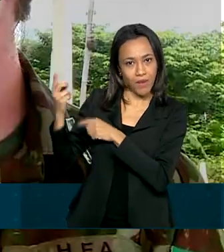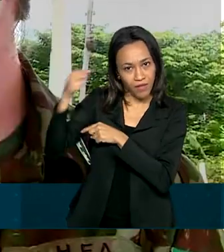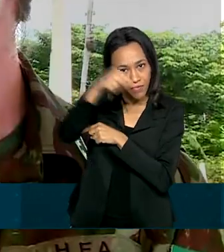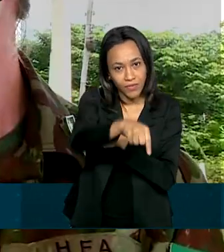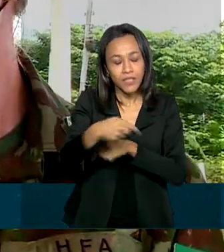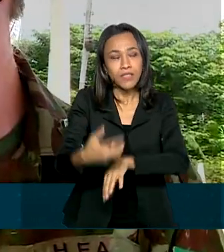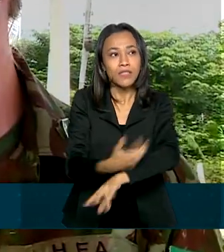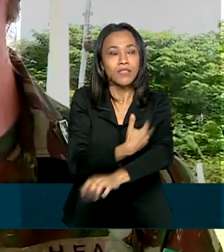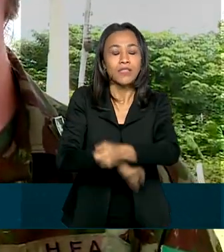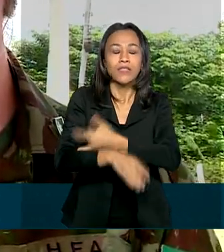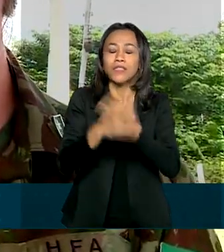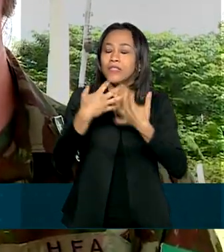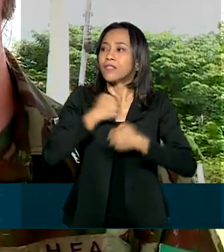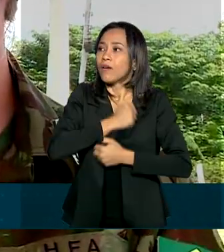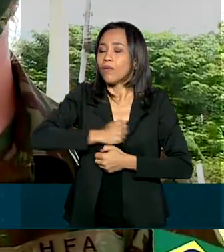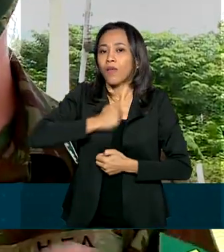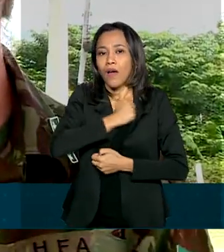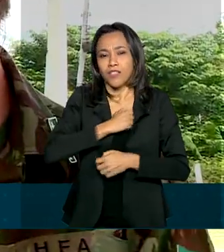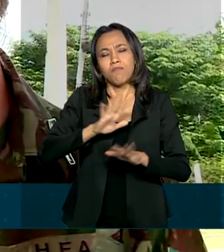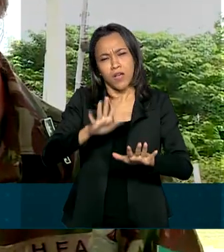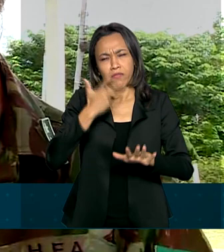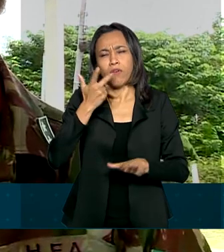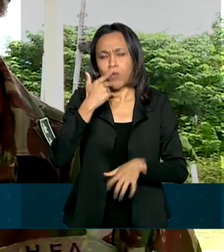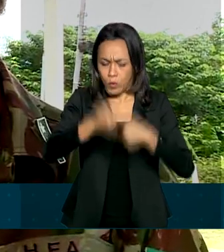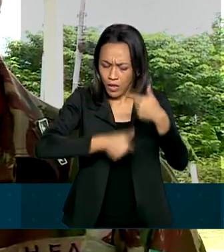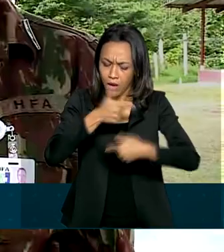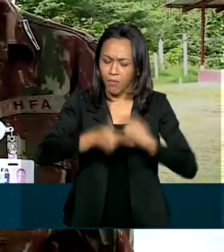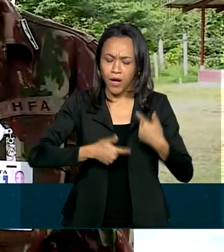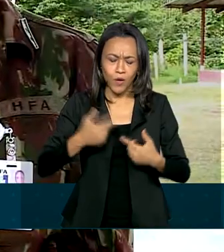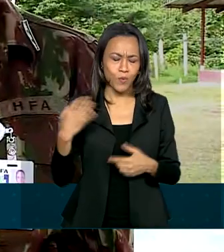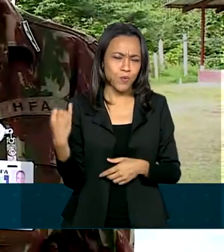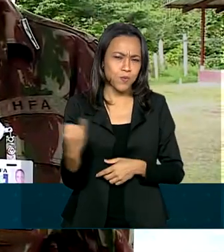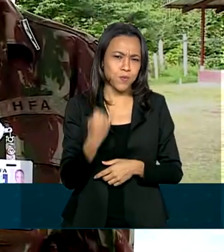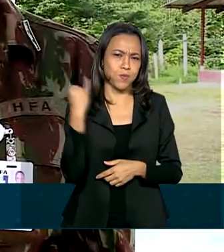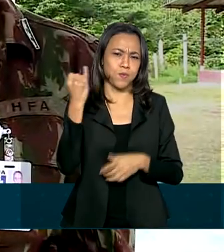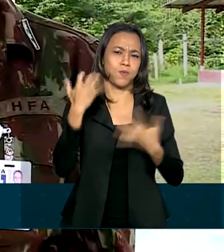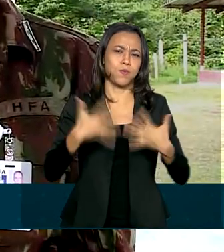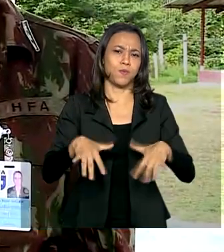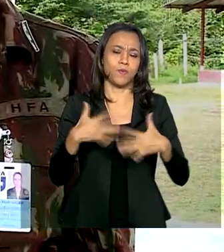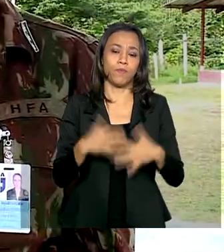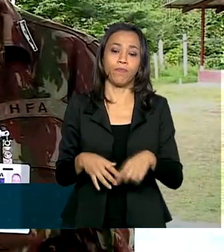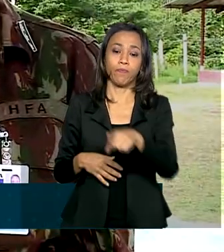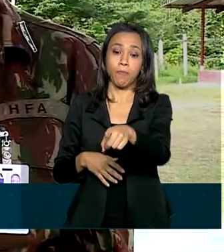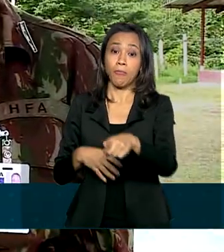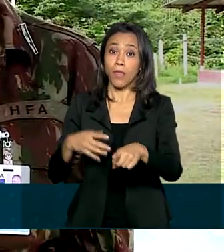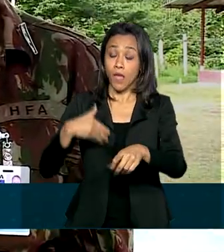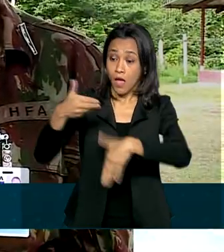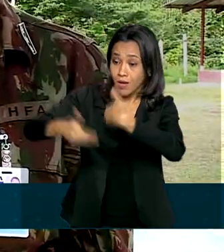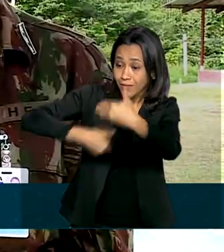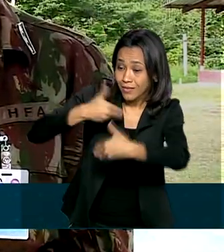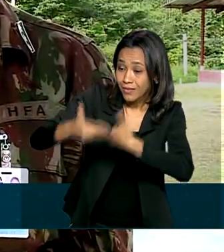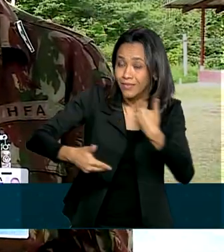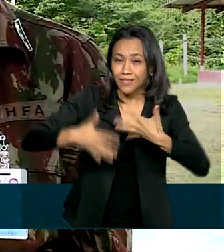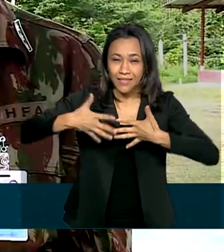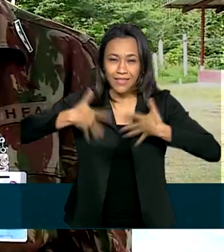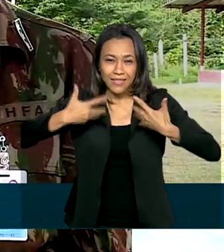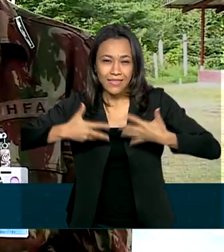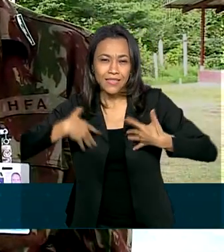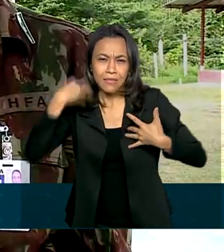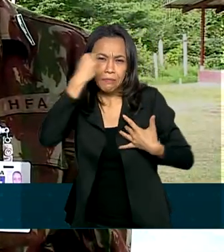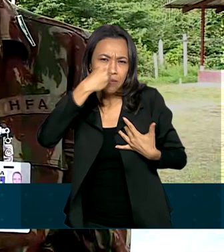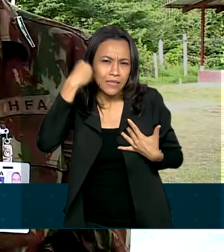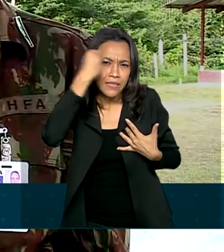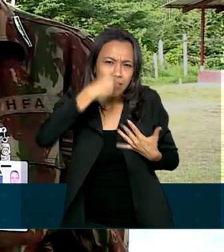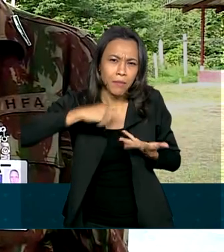saudades. Mas conta que o trabalho é gratificante. O retorno que a gente recebe, a experiência que a gente recebe,